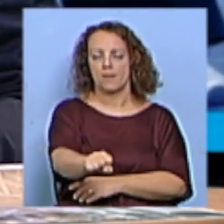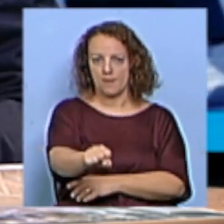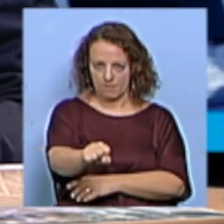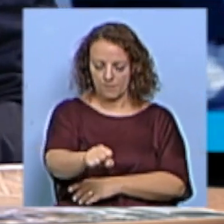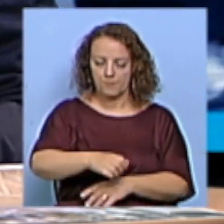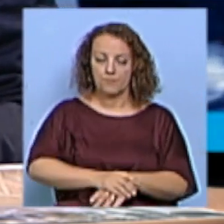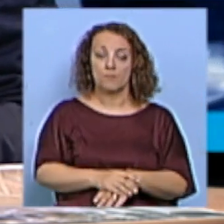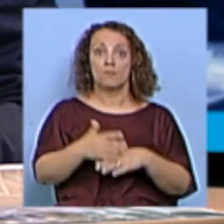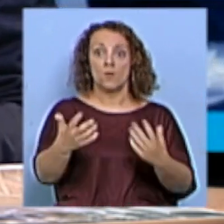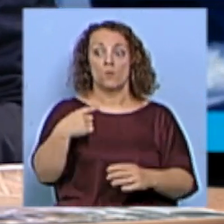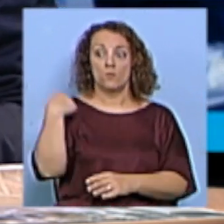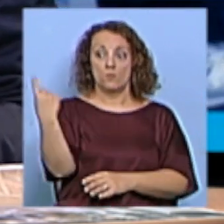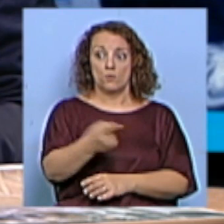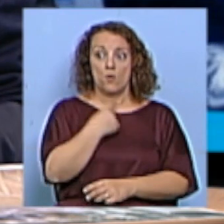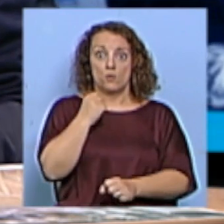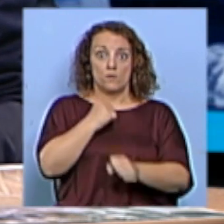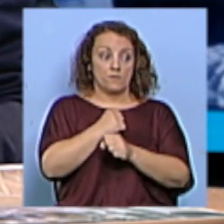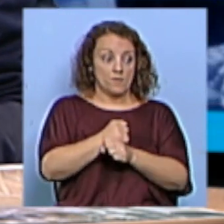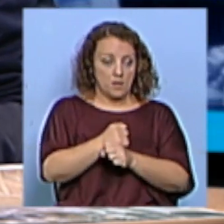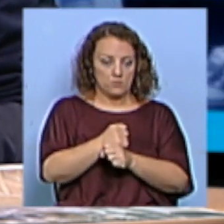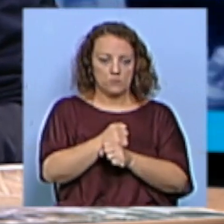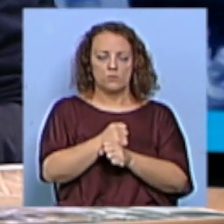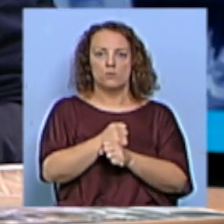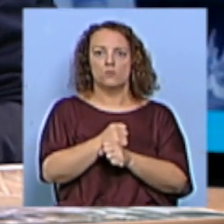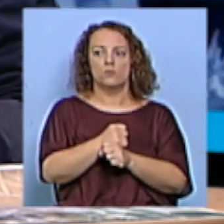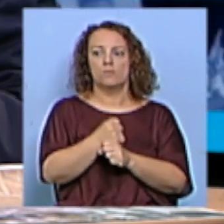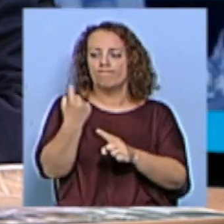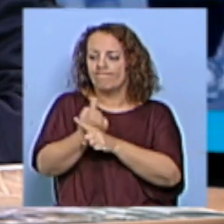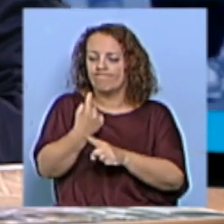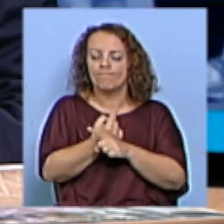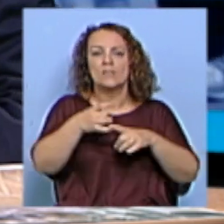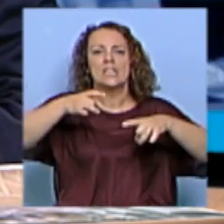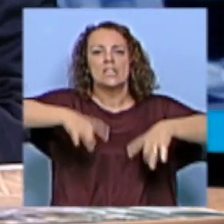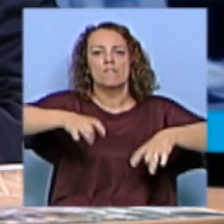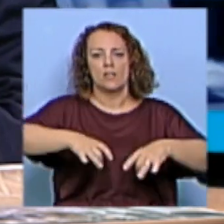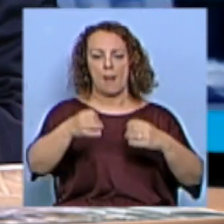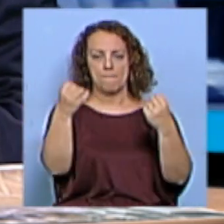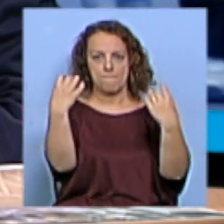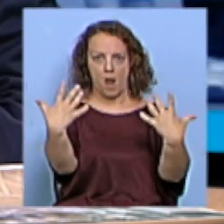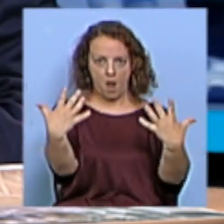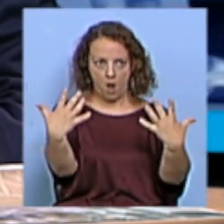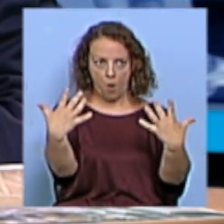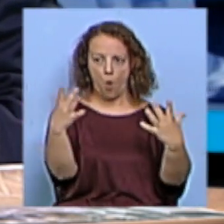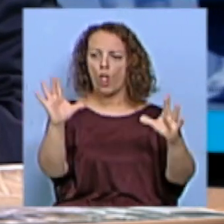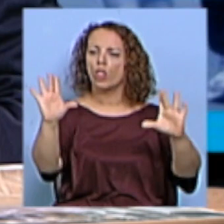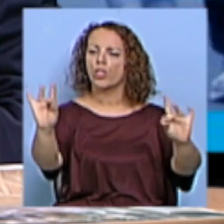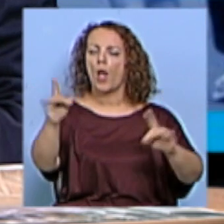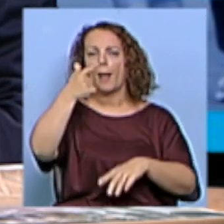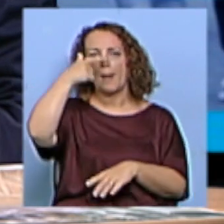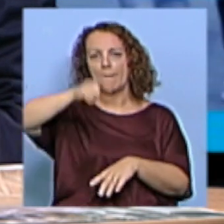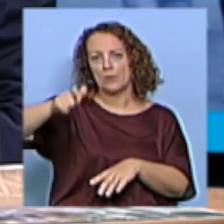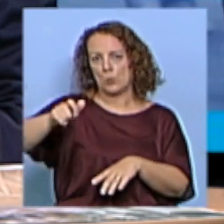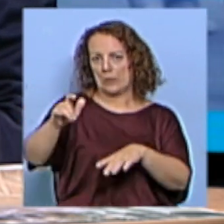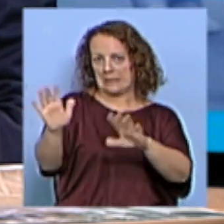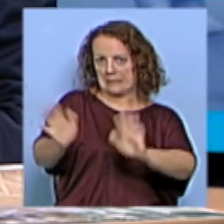nós fizermos que possa evitar que as mãos entrem em contacto com pessoas e tudo aquilo